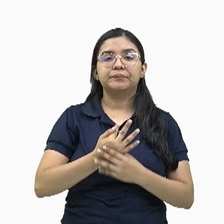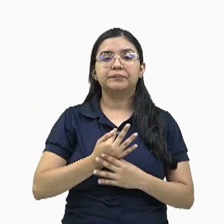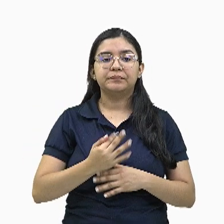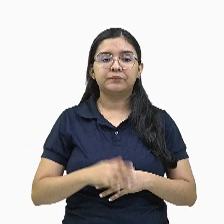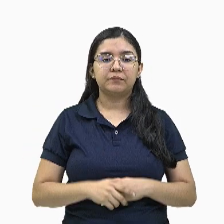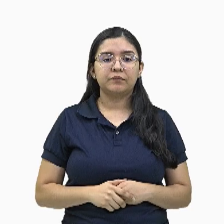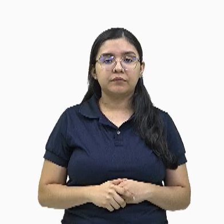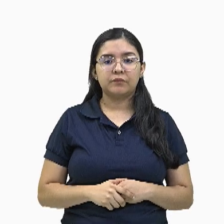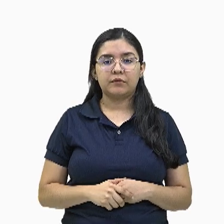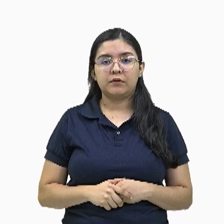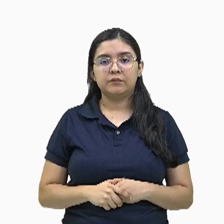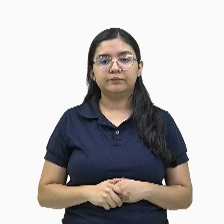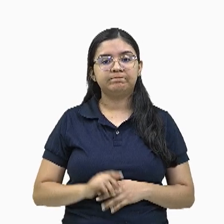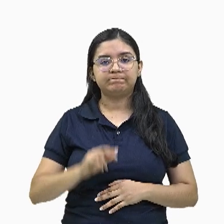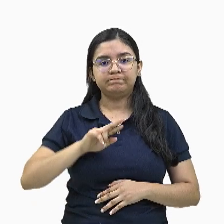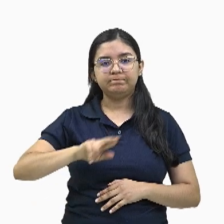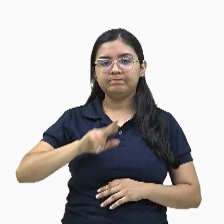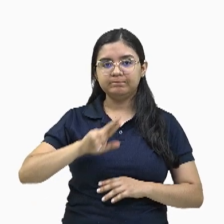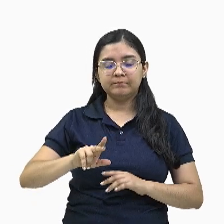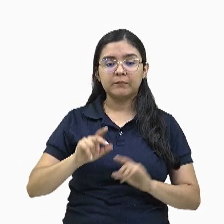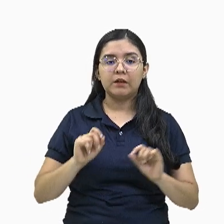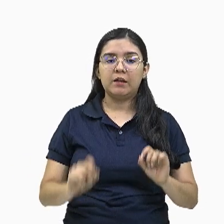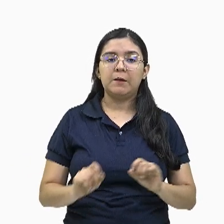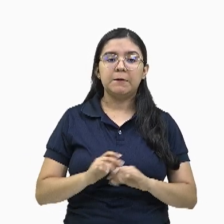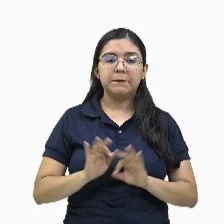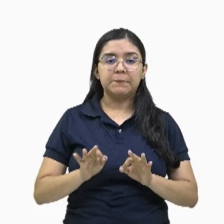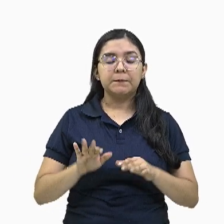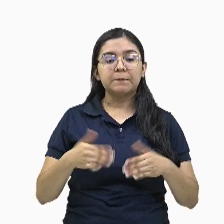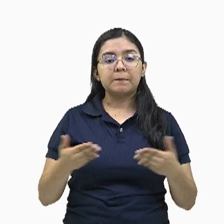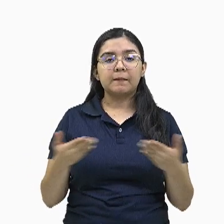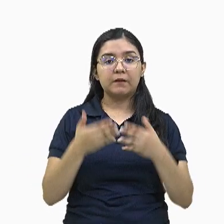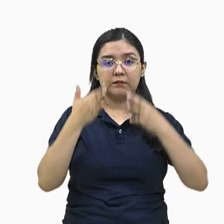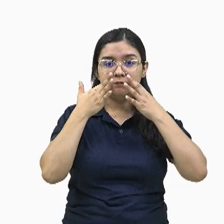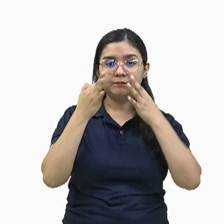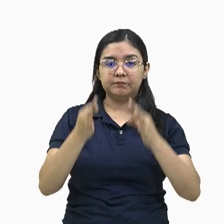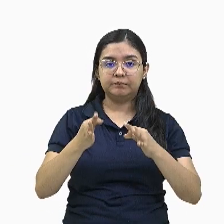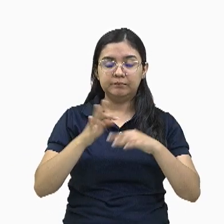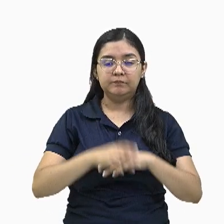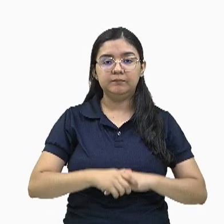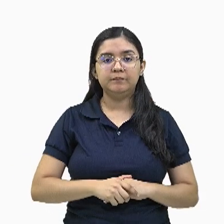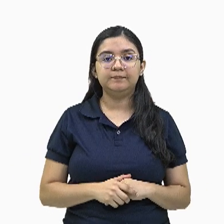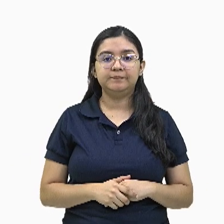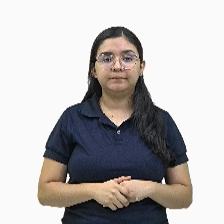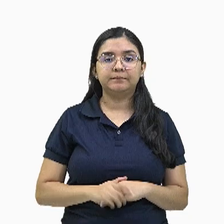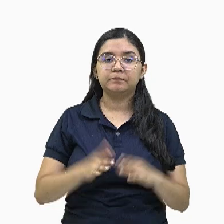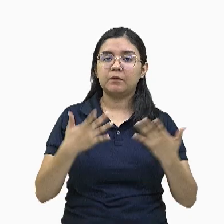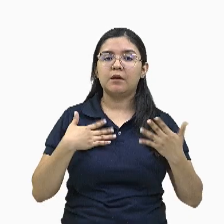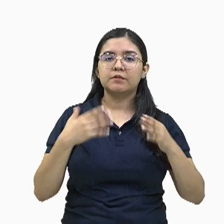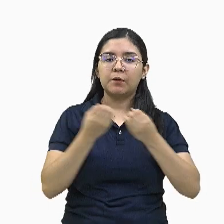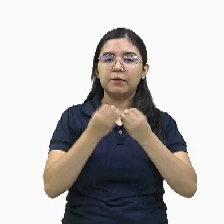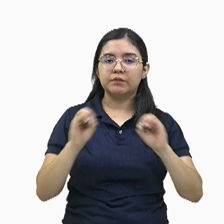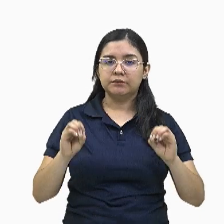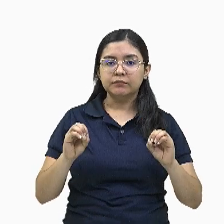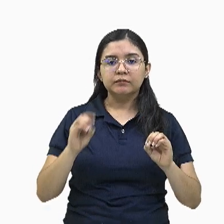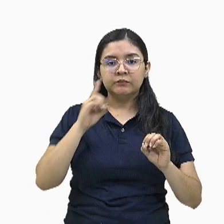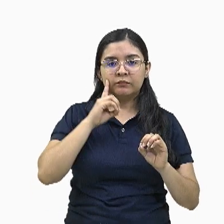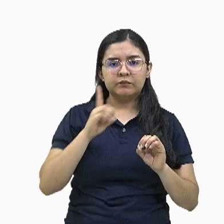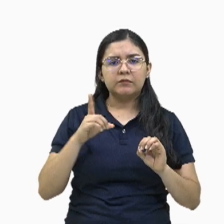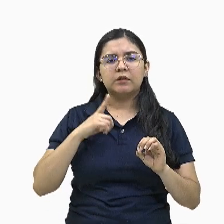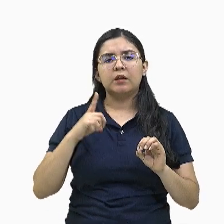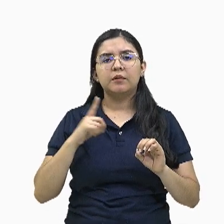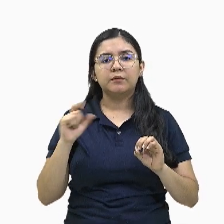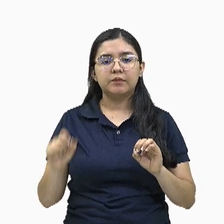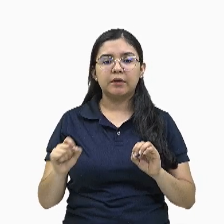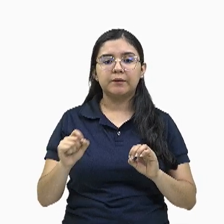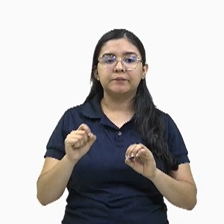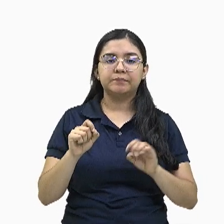Então, não é nesse sentido, ok? Agora, preste atenção que nessa oração, eu tenho o